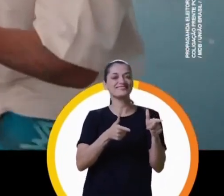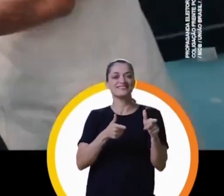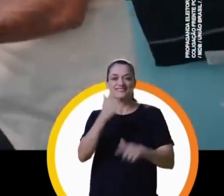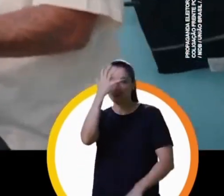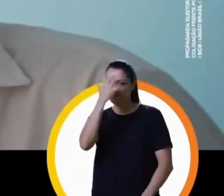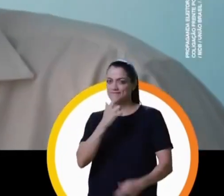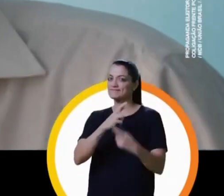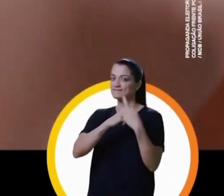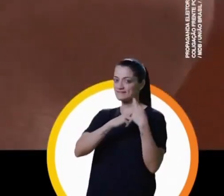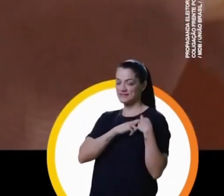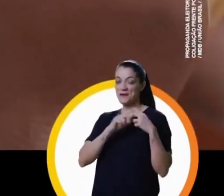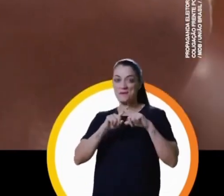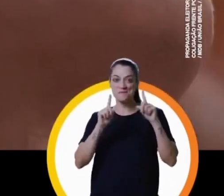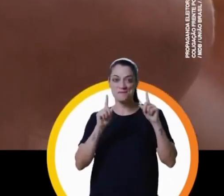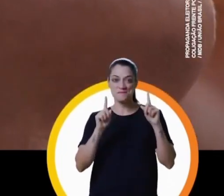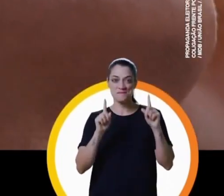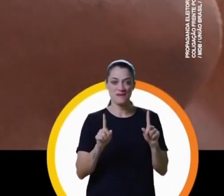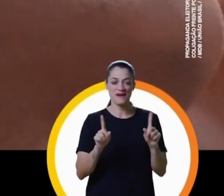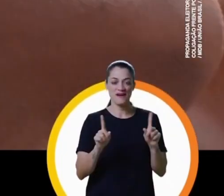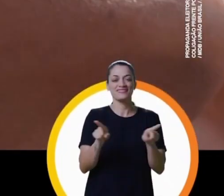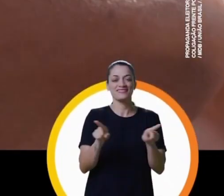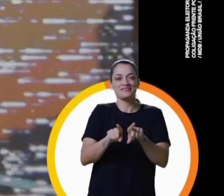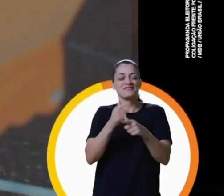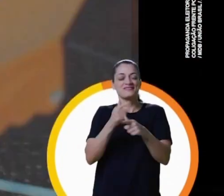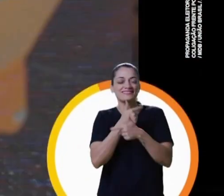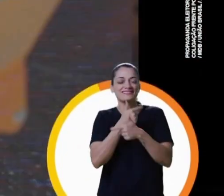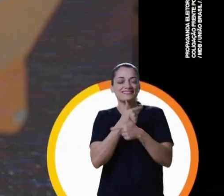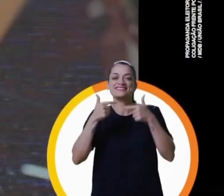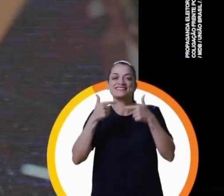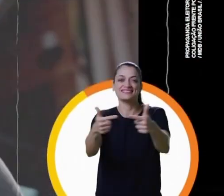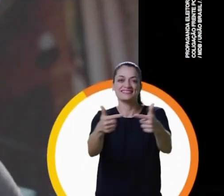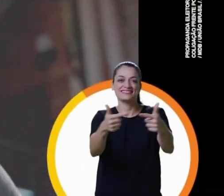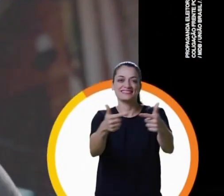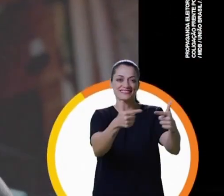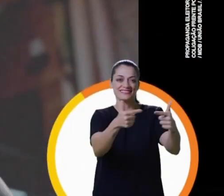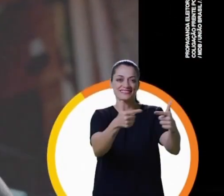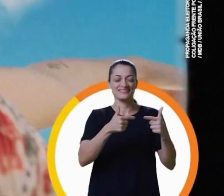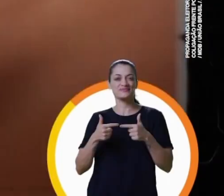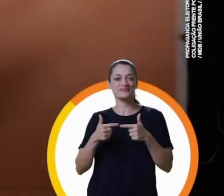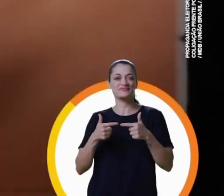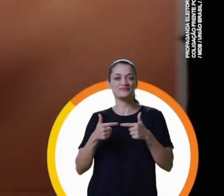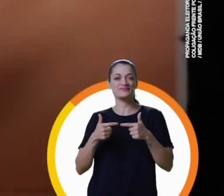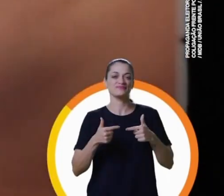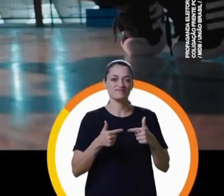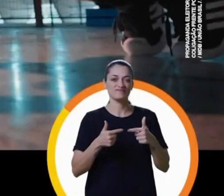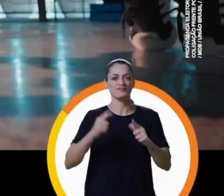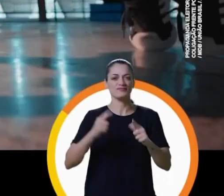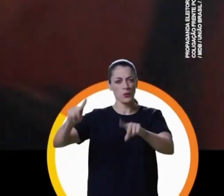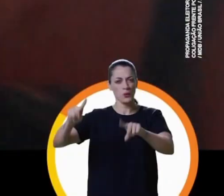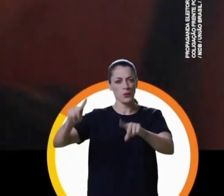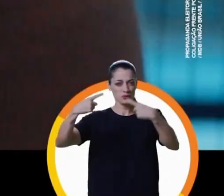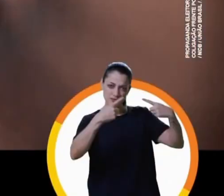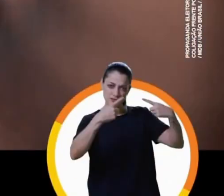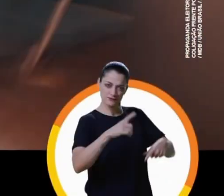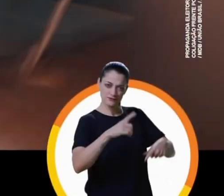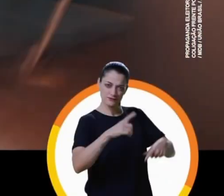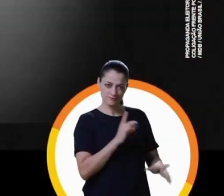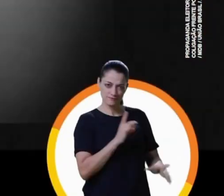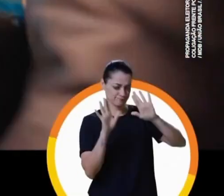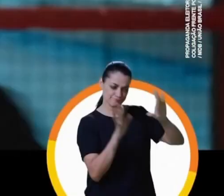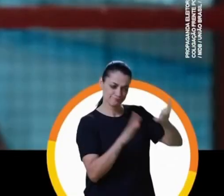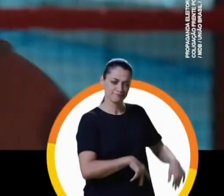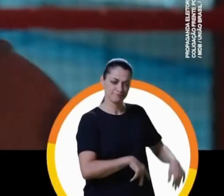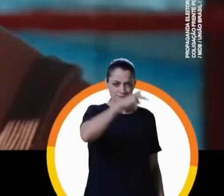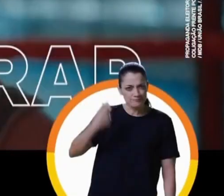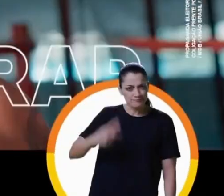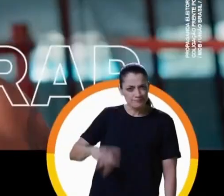aquela onda. Com seriedade, mas sem esquecer de rir pelo caminho. Encarando os desafios sem medo.